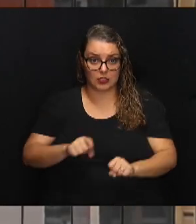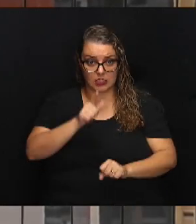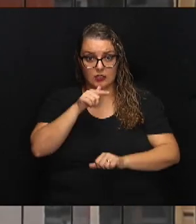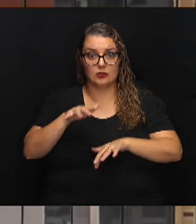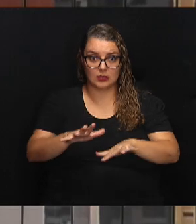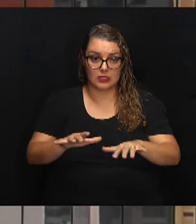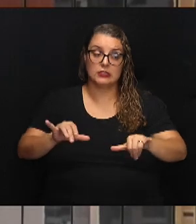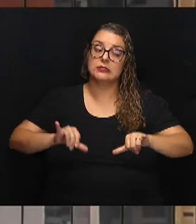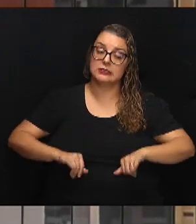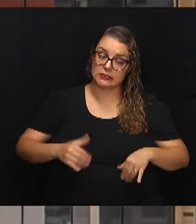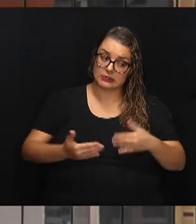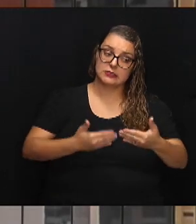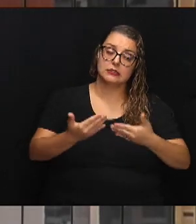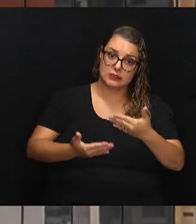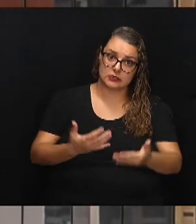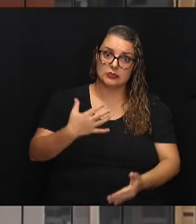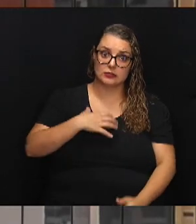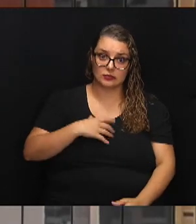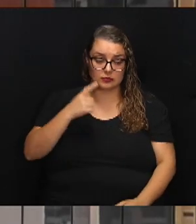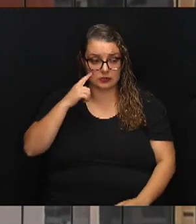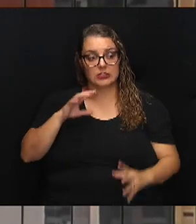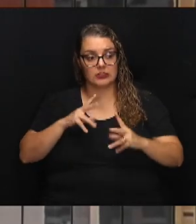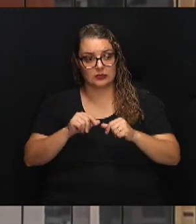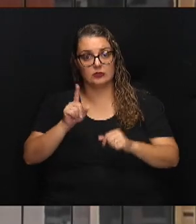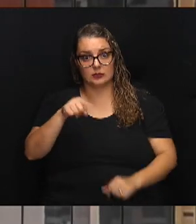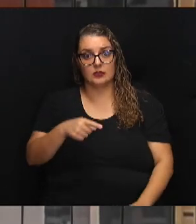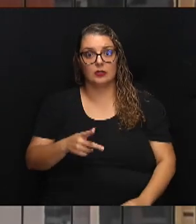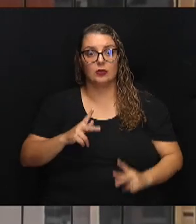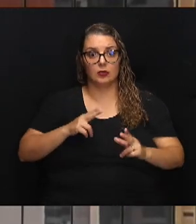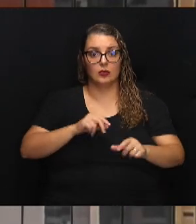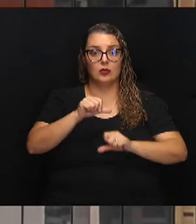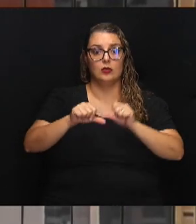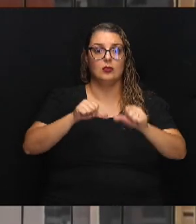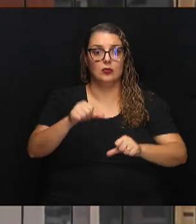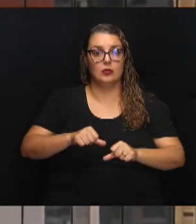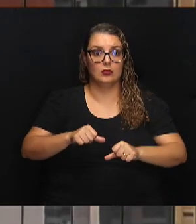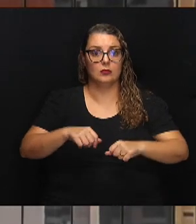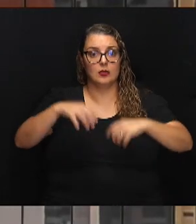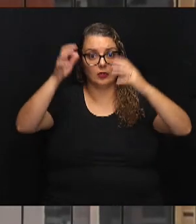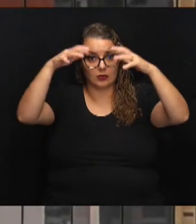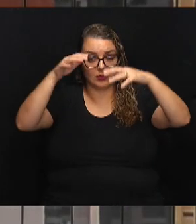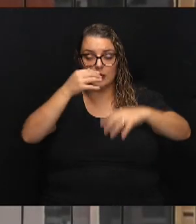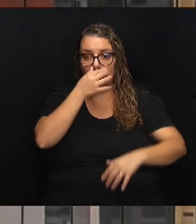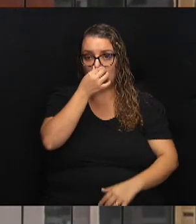já vem sofrendo muito de uma forma geral, né? Com a mudança dos regimes de chuva, inclusive.